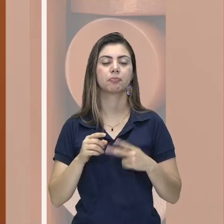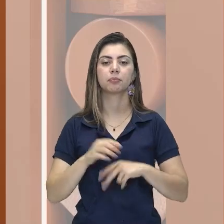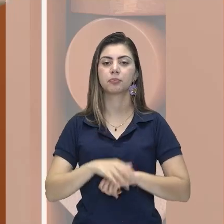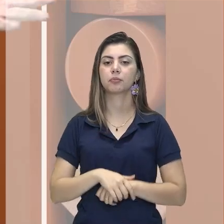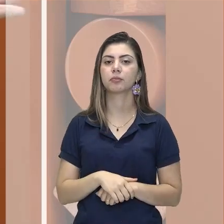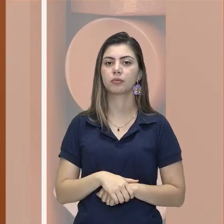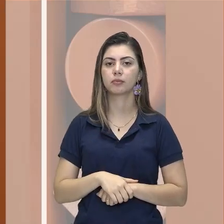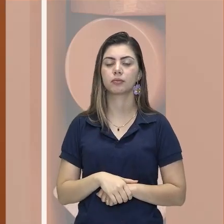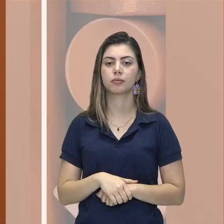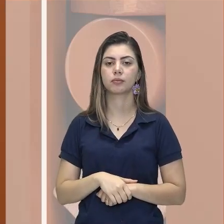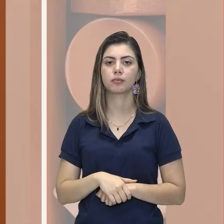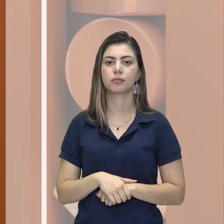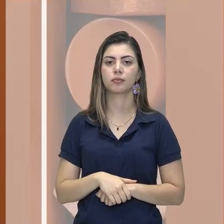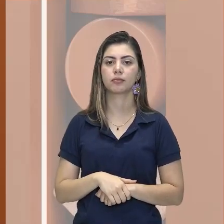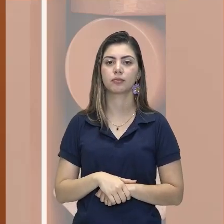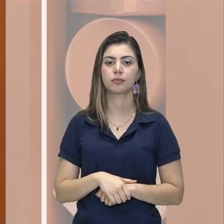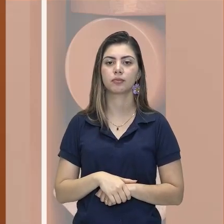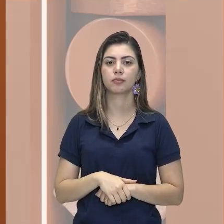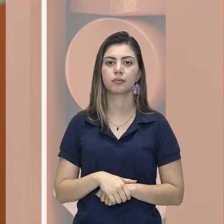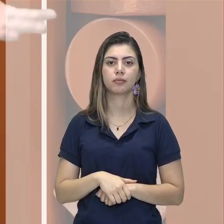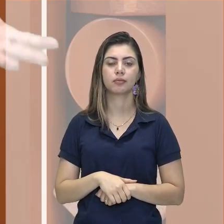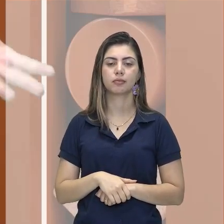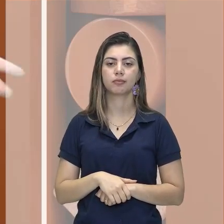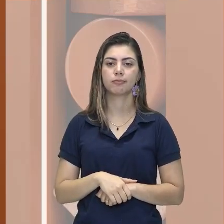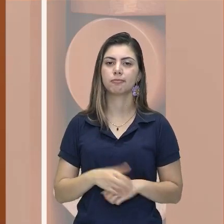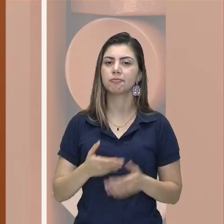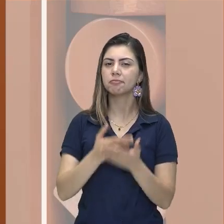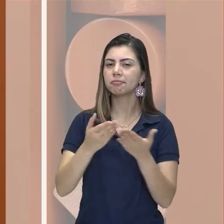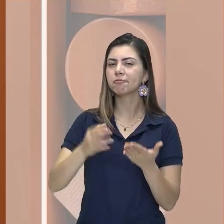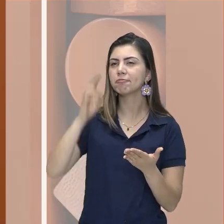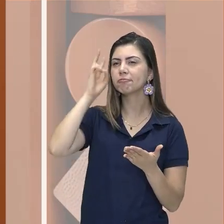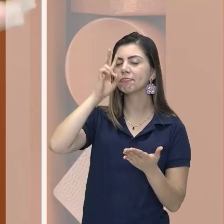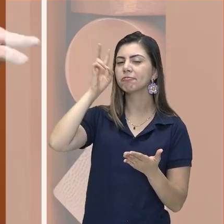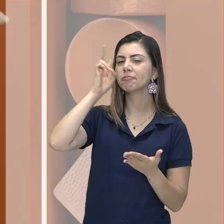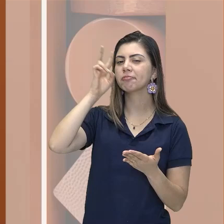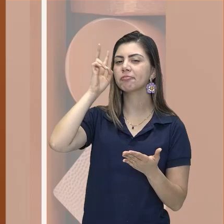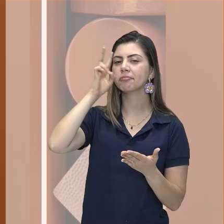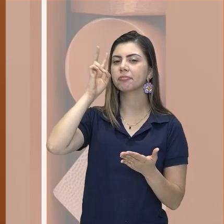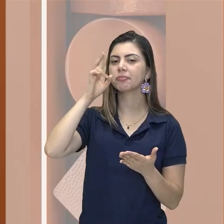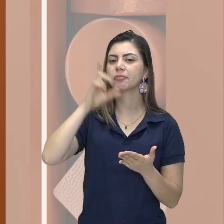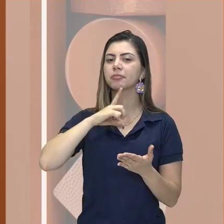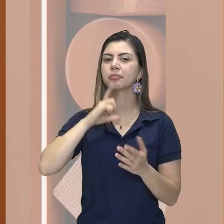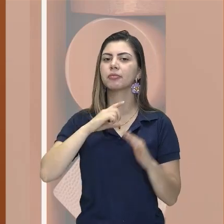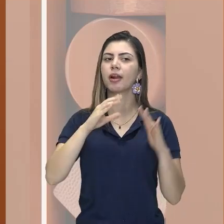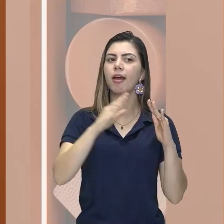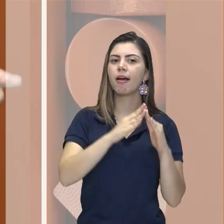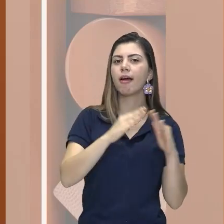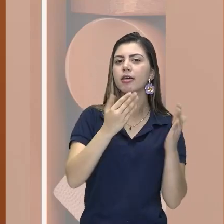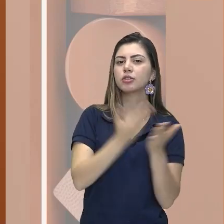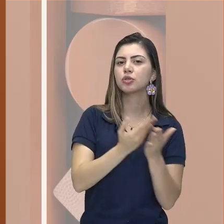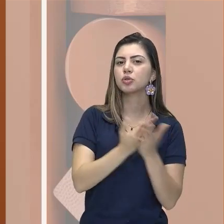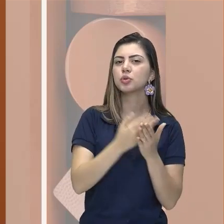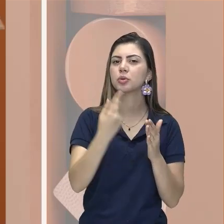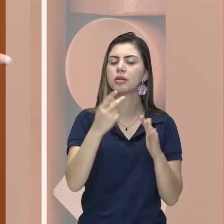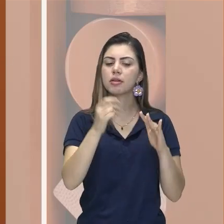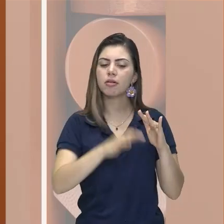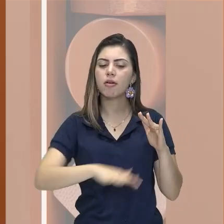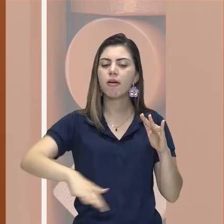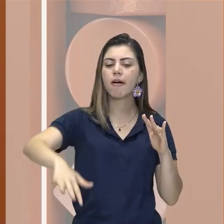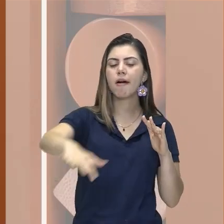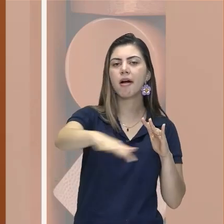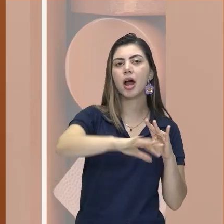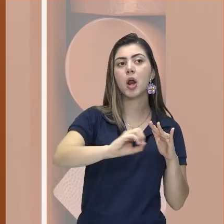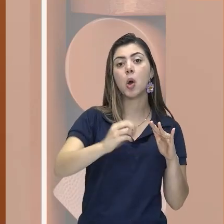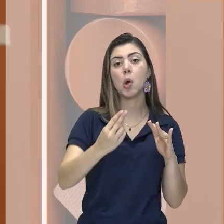né, lembra daquela área verde que tinha ali próximo à sua escola ou próximo à sua